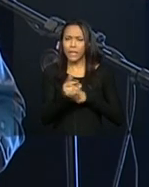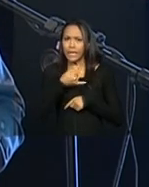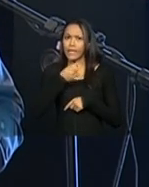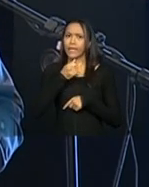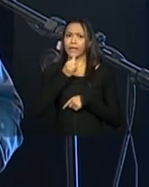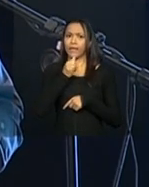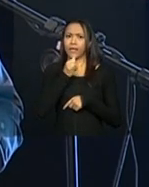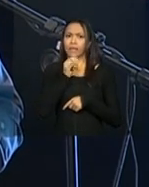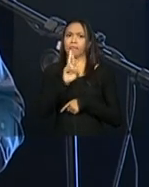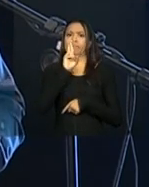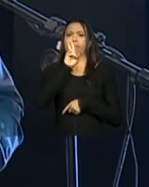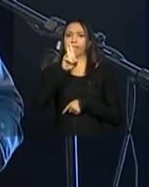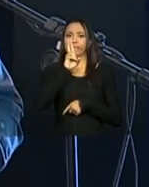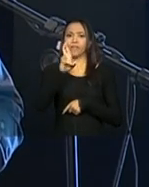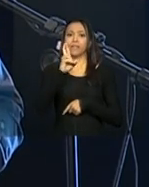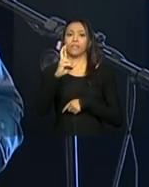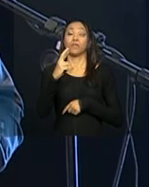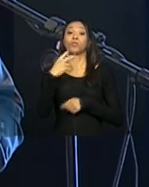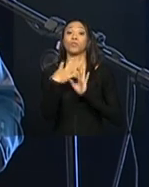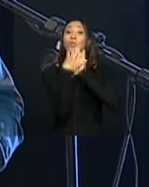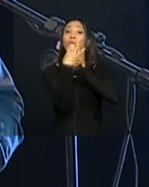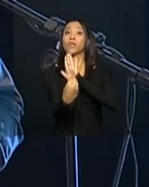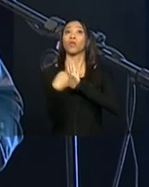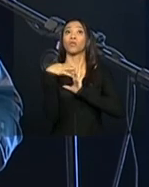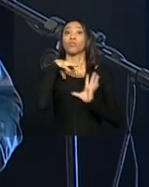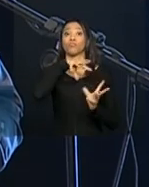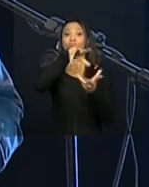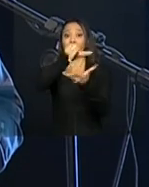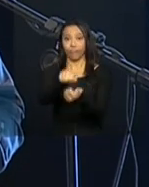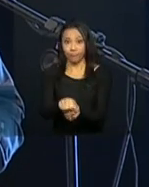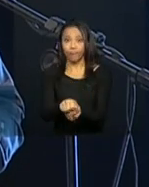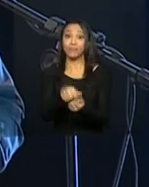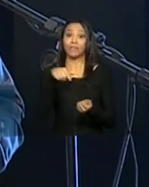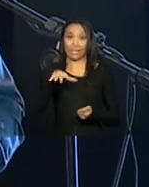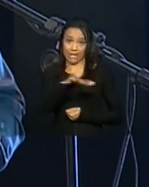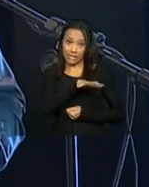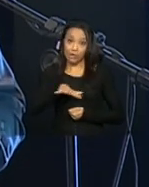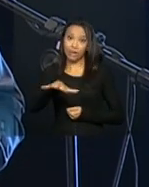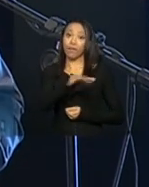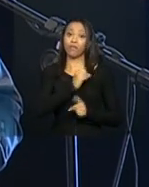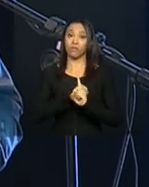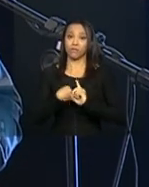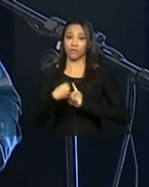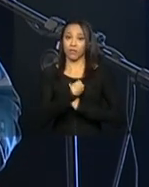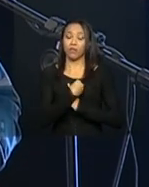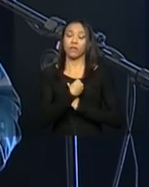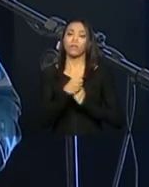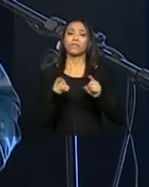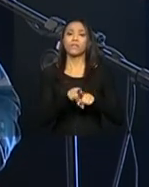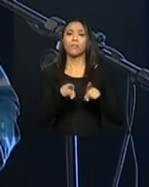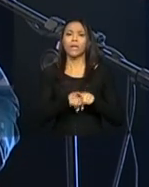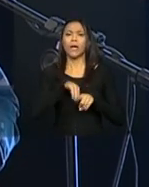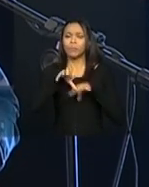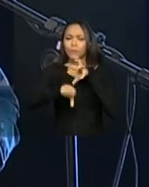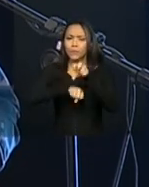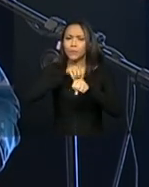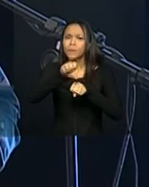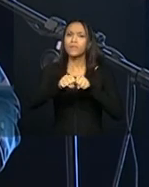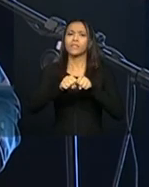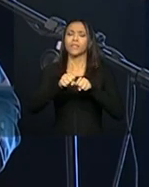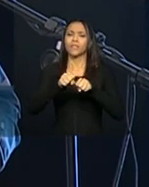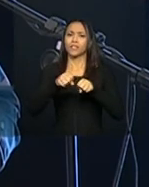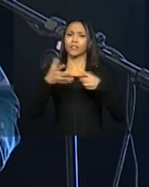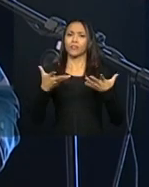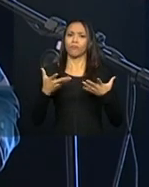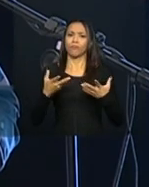na implementação de políticas públicas nessa área. A busca pelo desenvolvimento sustentável